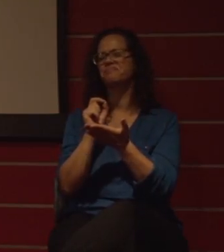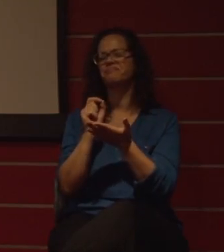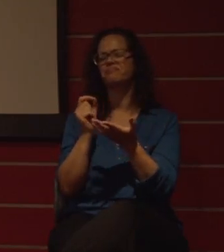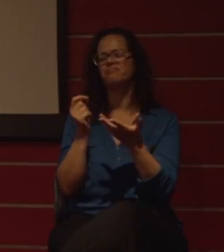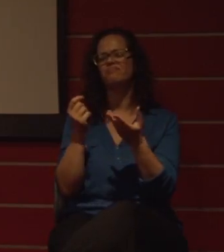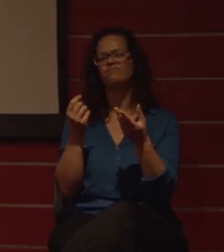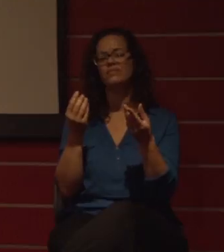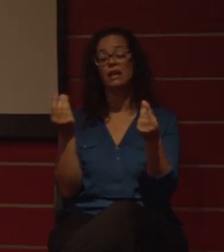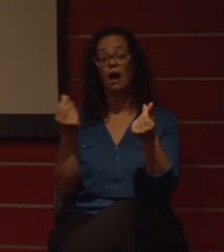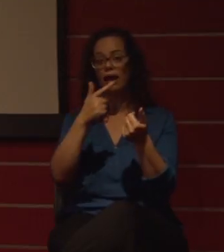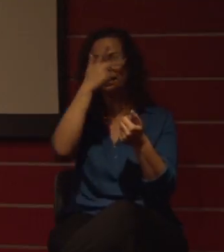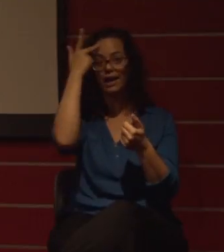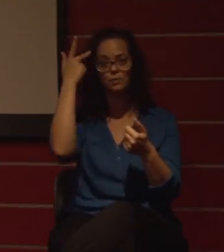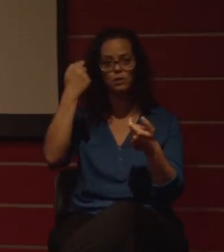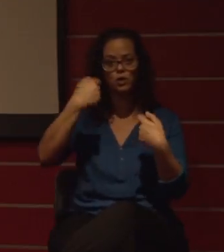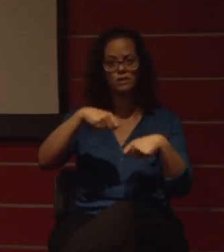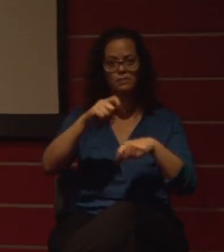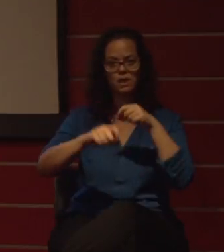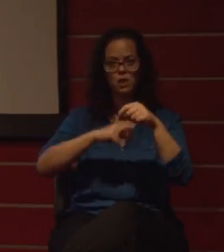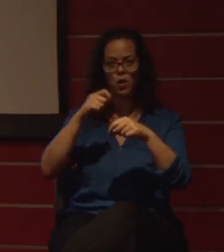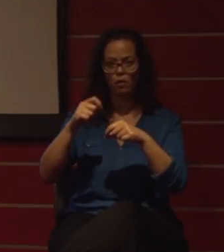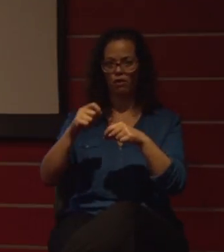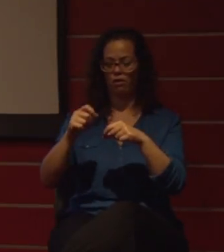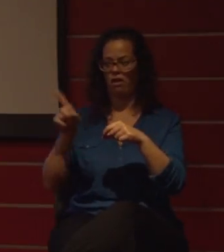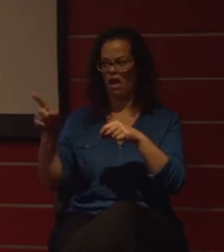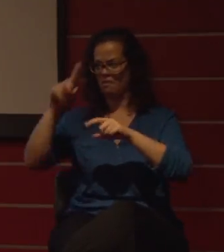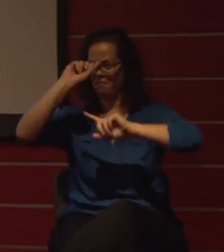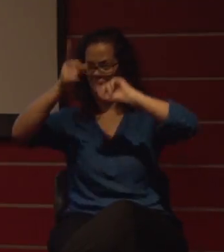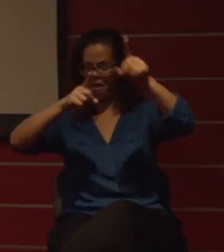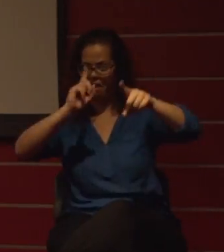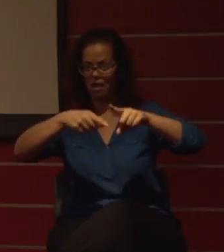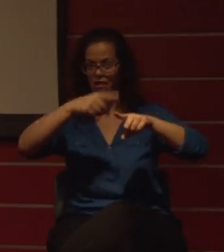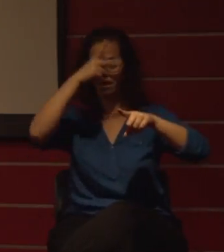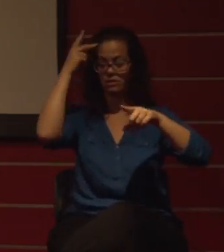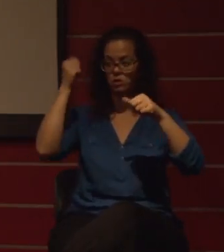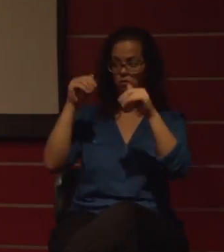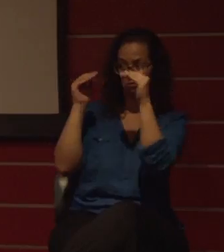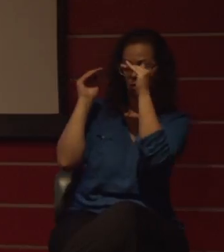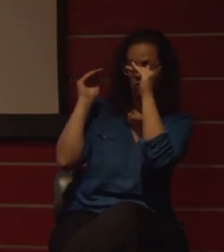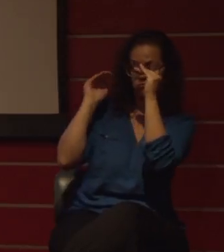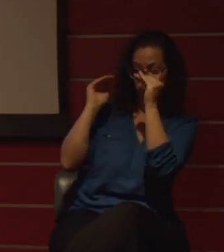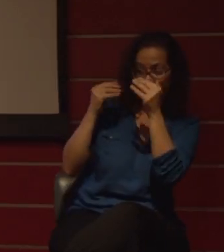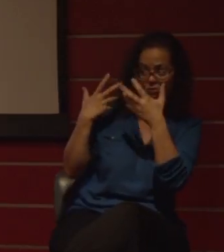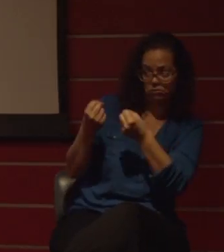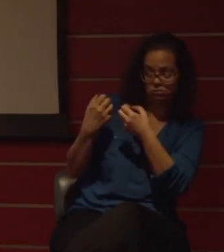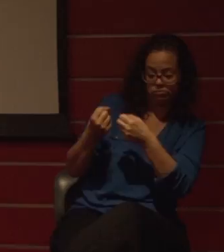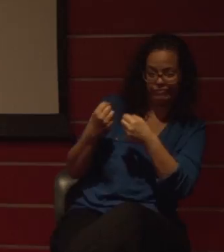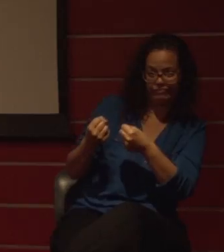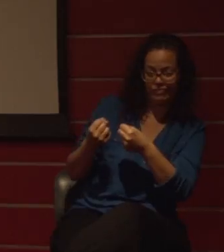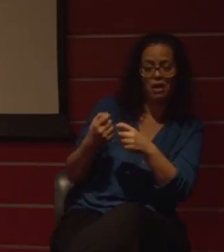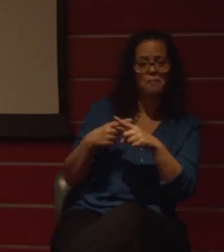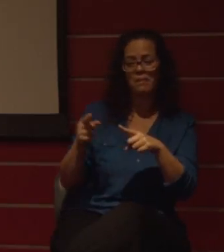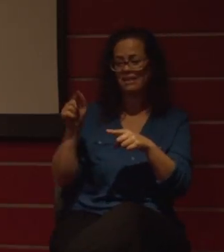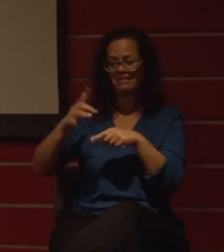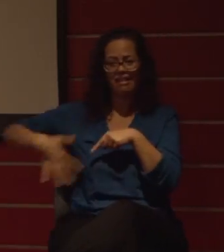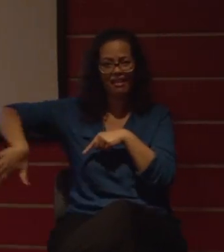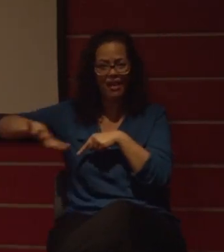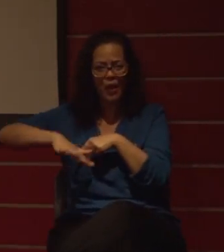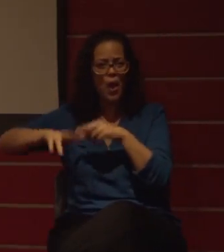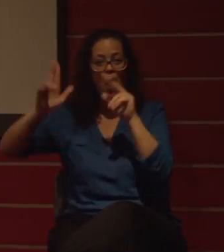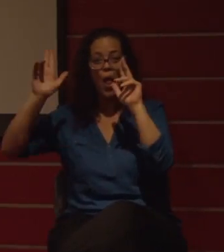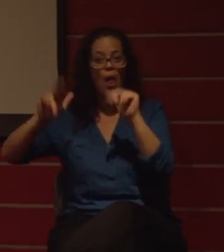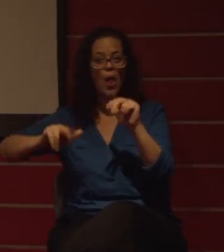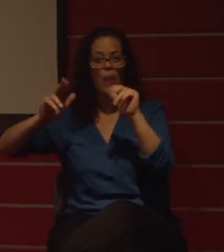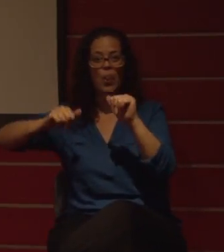ele e as pessoas precisam começar a obedecê-los e as pessoas ali nunca tinham obedecido um negro né então tem esse